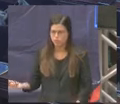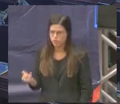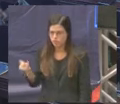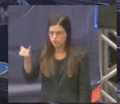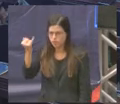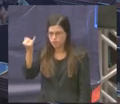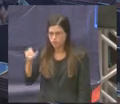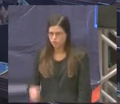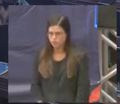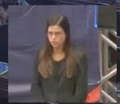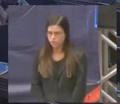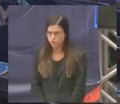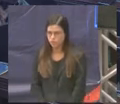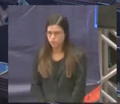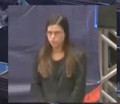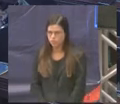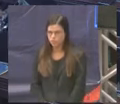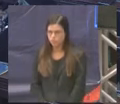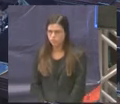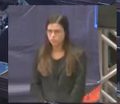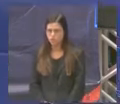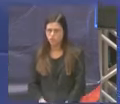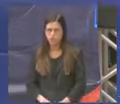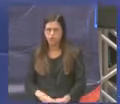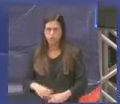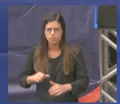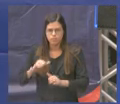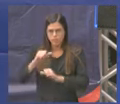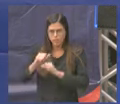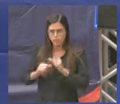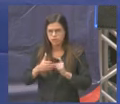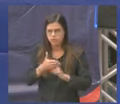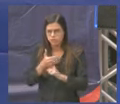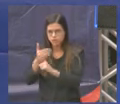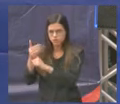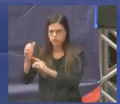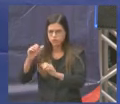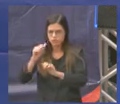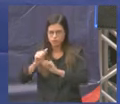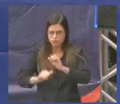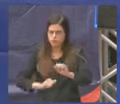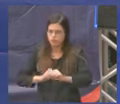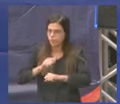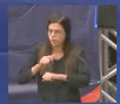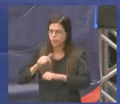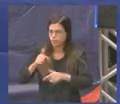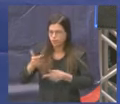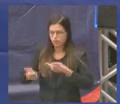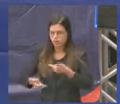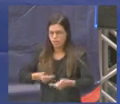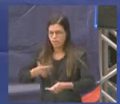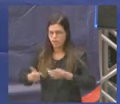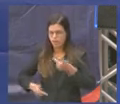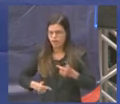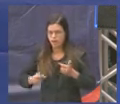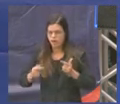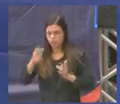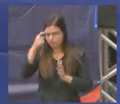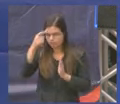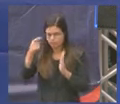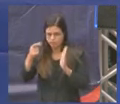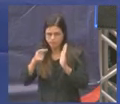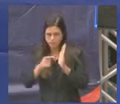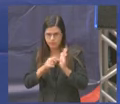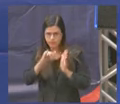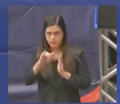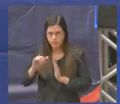relevância. A evolução tecnológica está transformando radicalmente o mundo do trabalho. A automação e a inteligência artificial, por